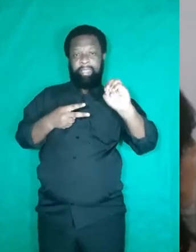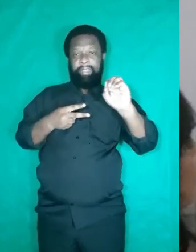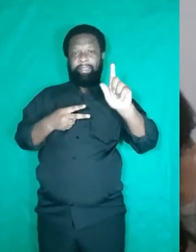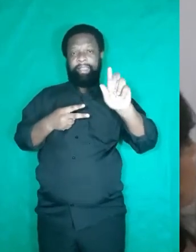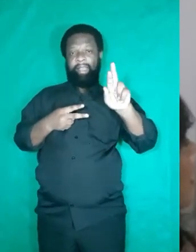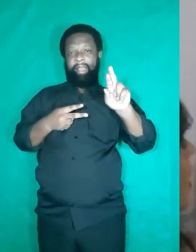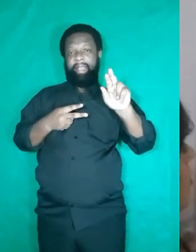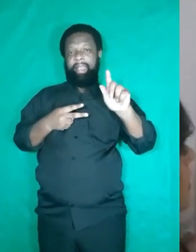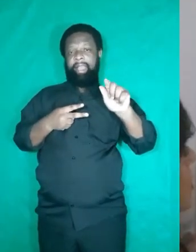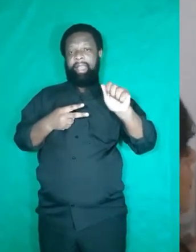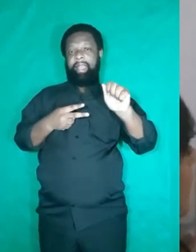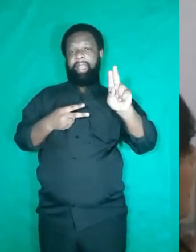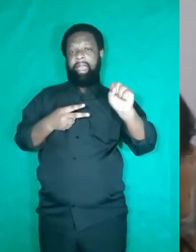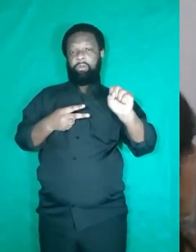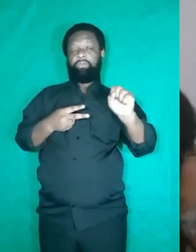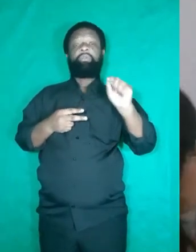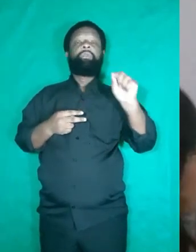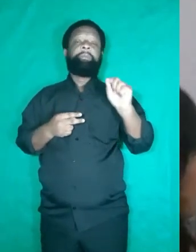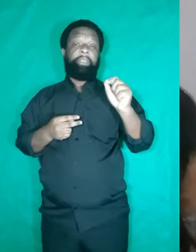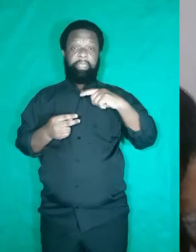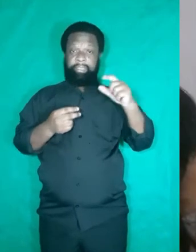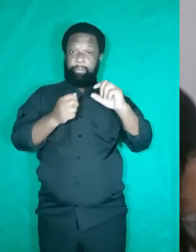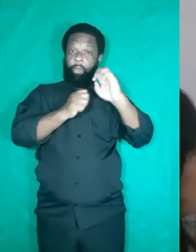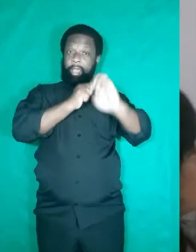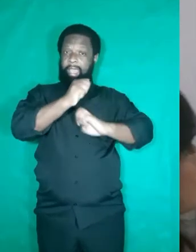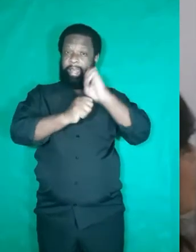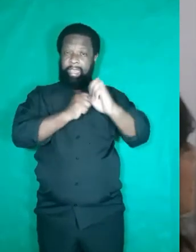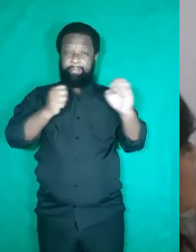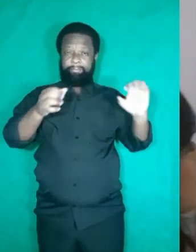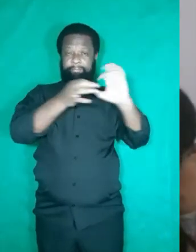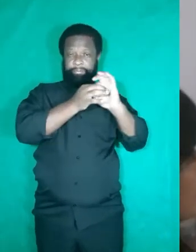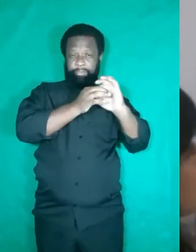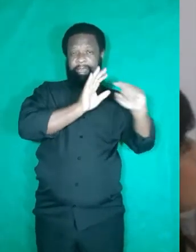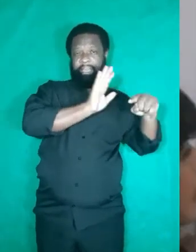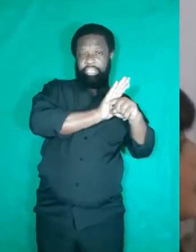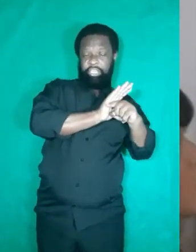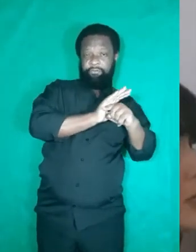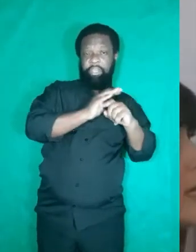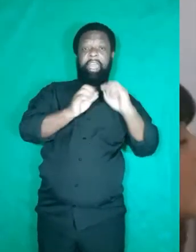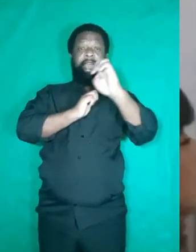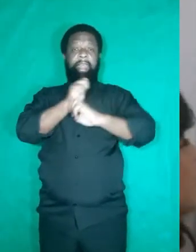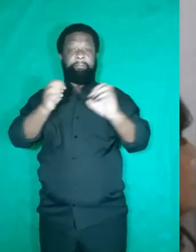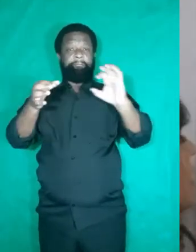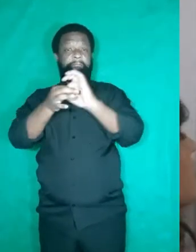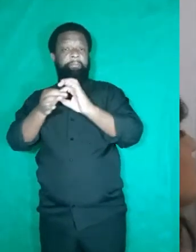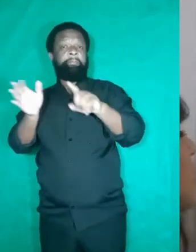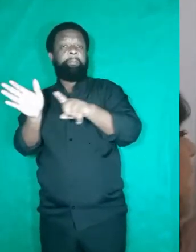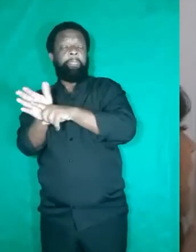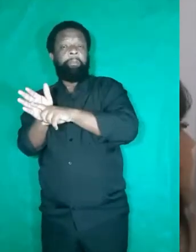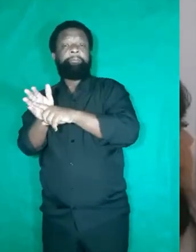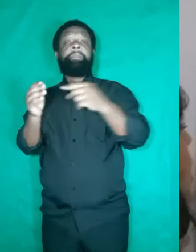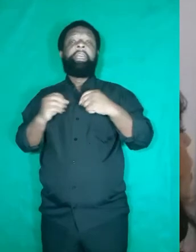180 graus. Ou seja, para esses elétrons ligantes negativos e esses elétrons ligantes